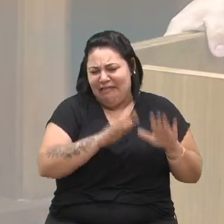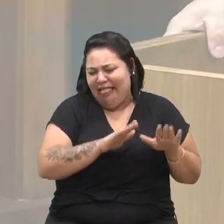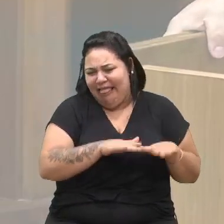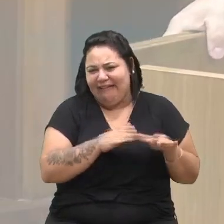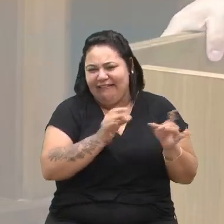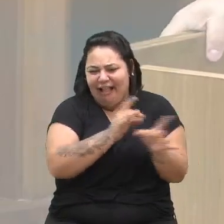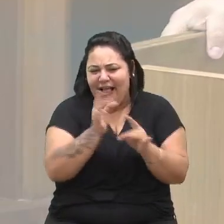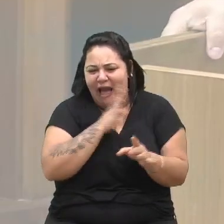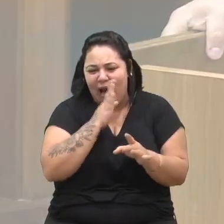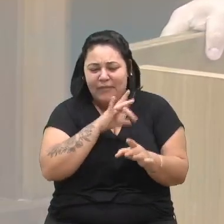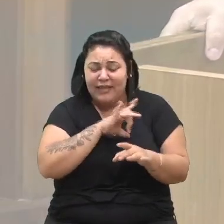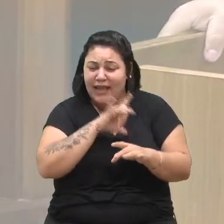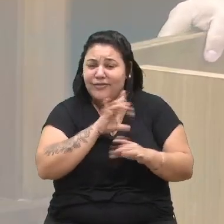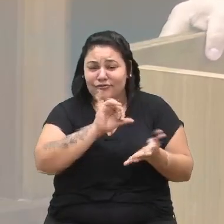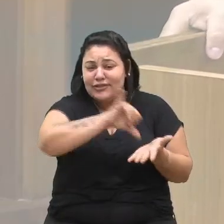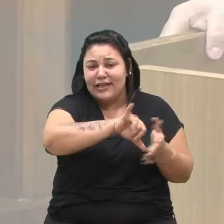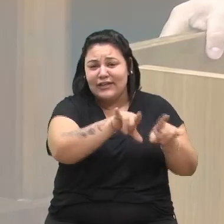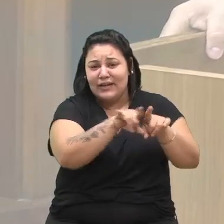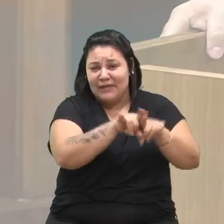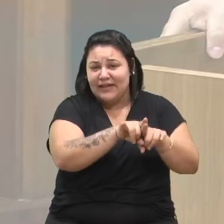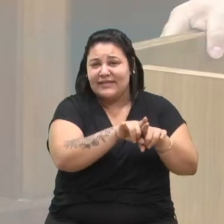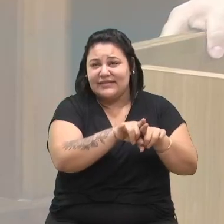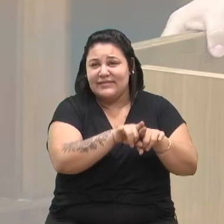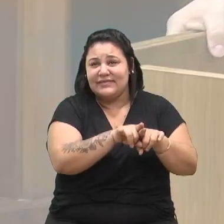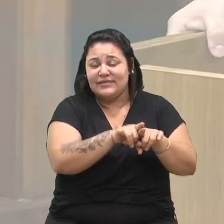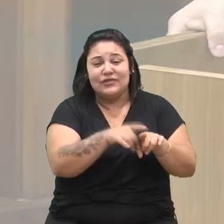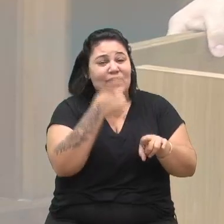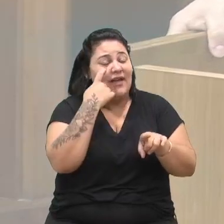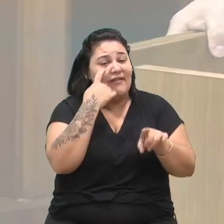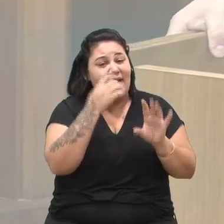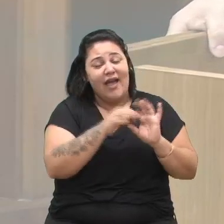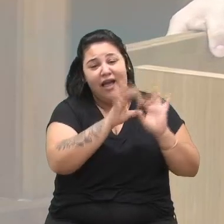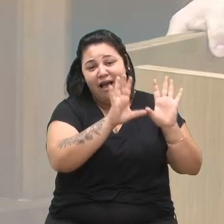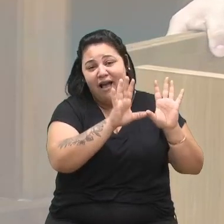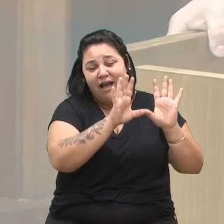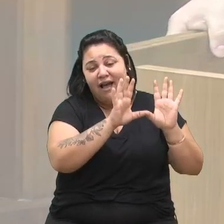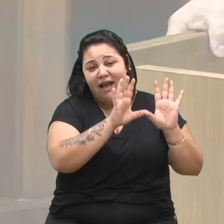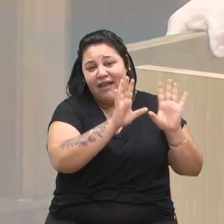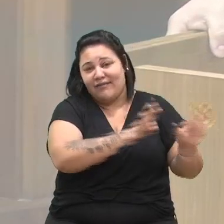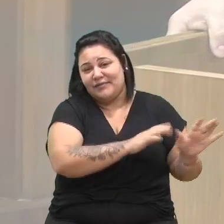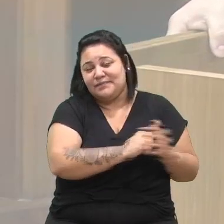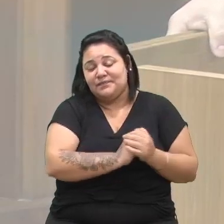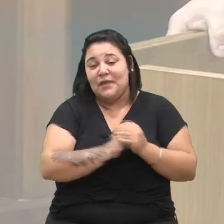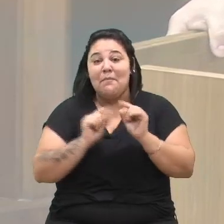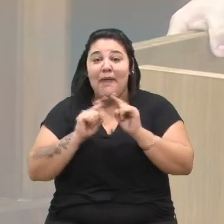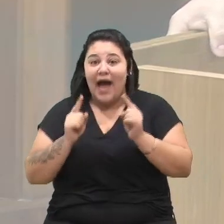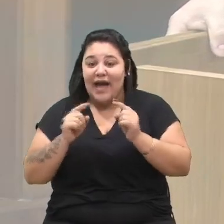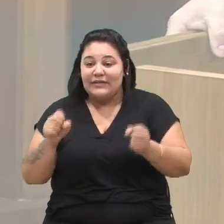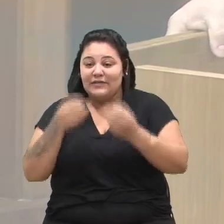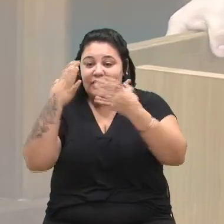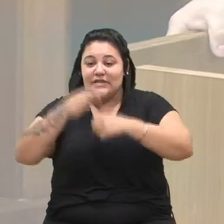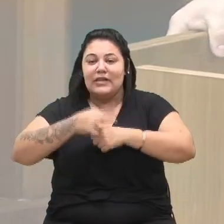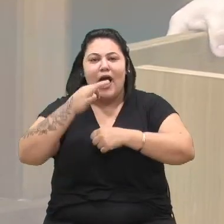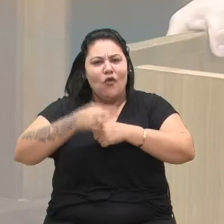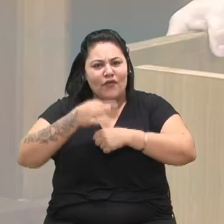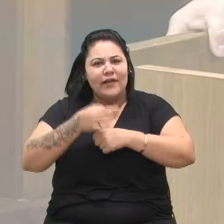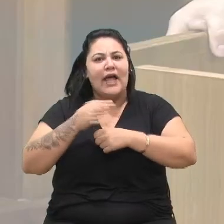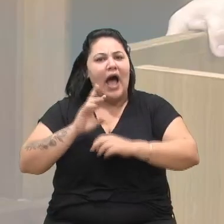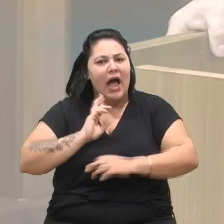no calçadão ali, que tu vai ver o camelô ao ar livre, né? E a festa da uva está realmente representando a sua